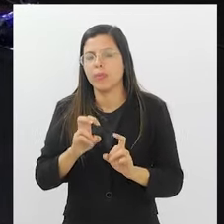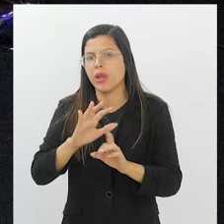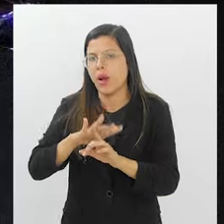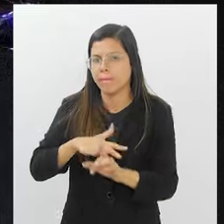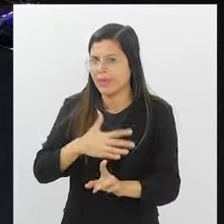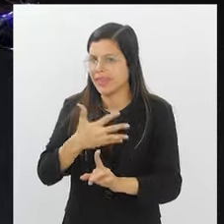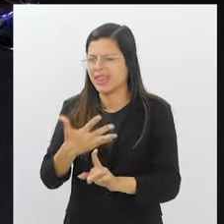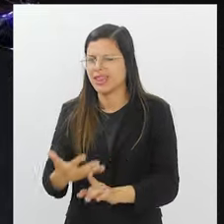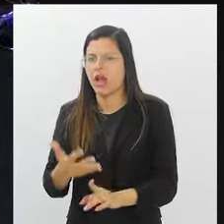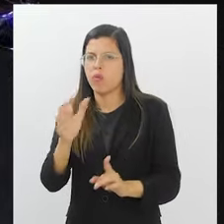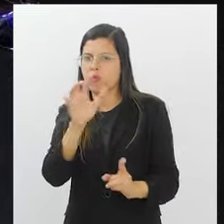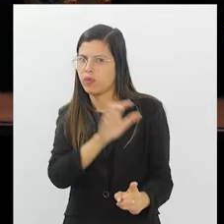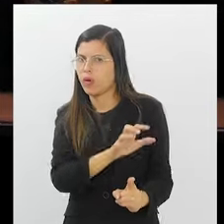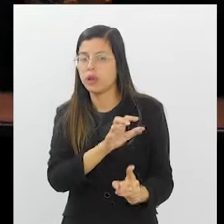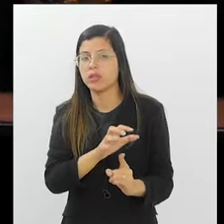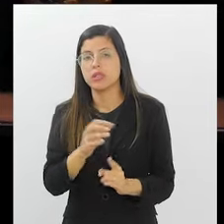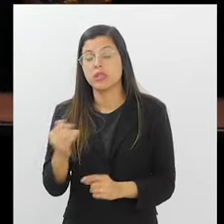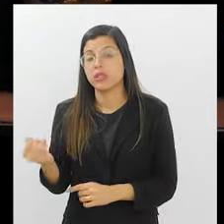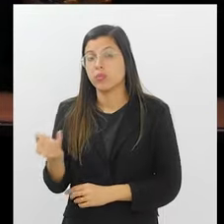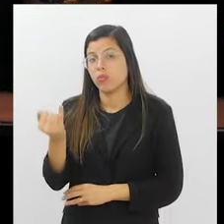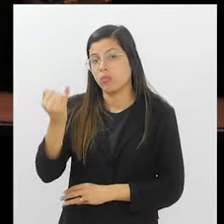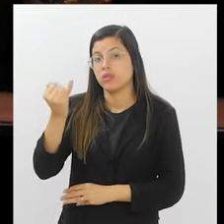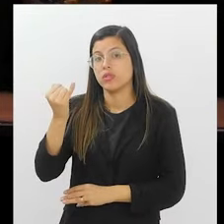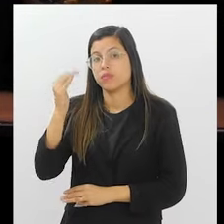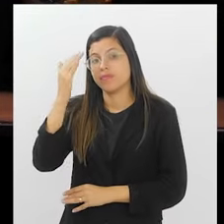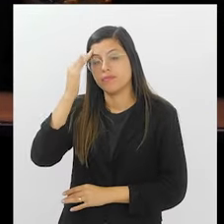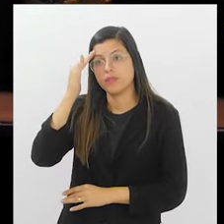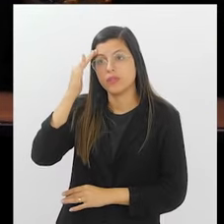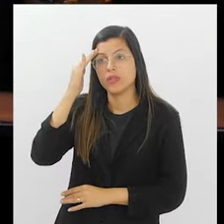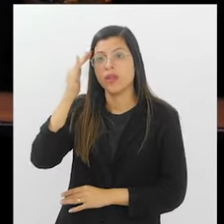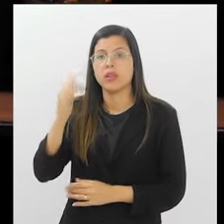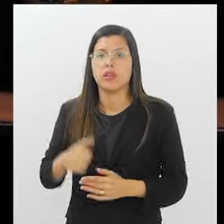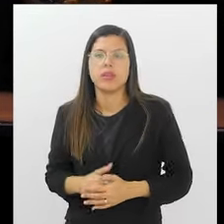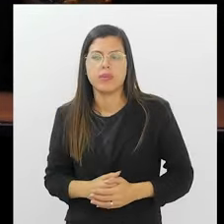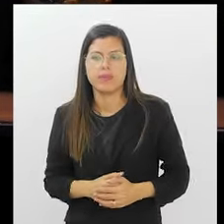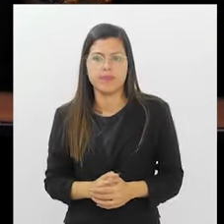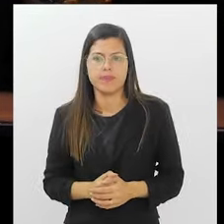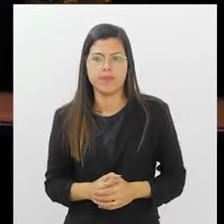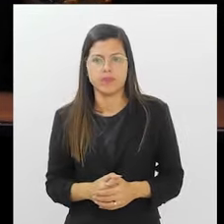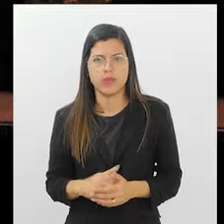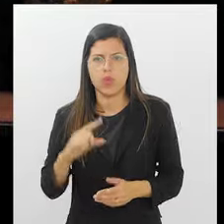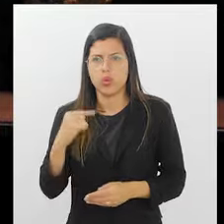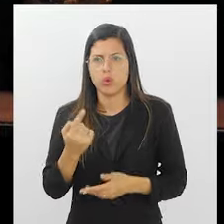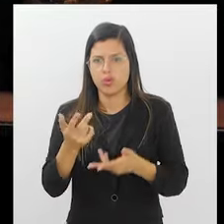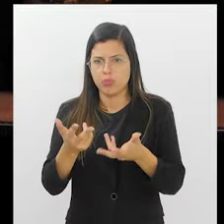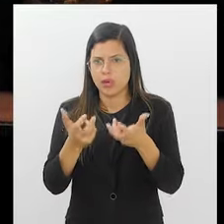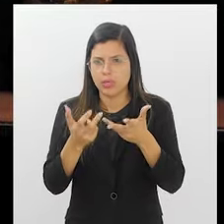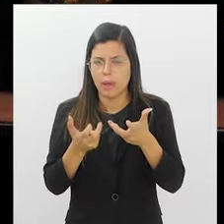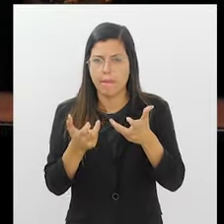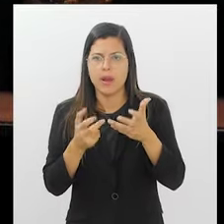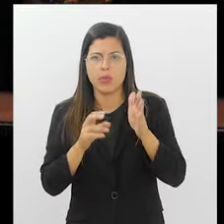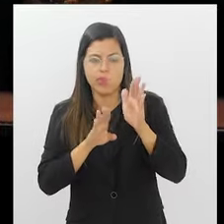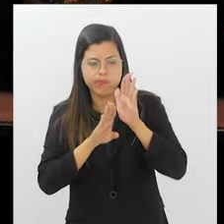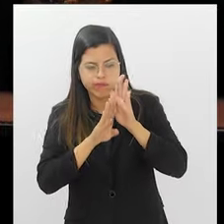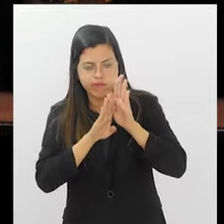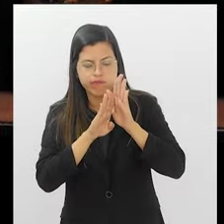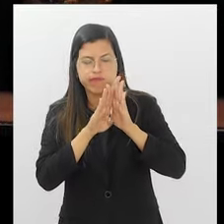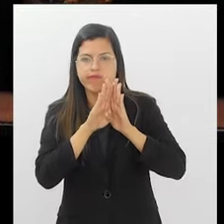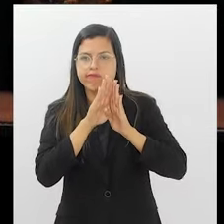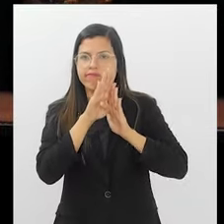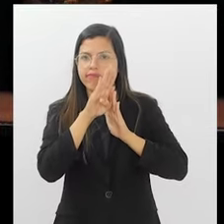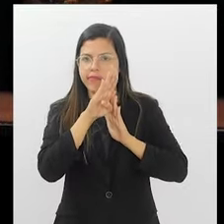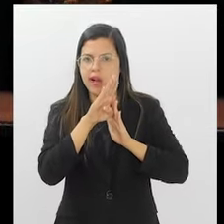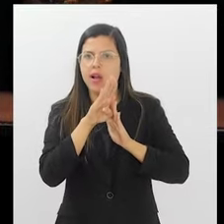ambientais, né? Então é importante entendermos que quando a gente vai percebendo o aumento dos casos,